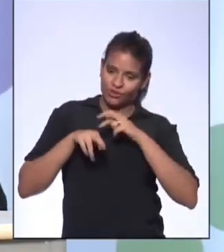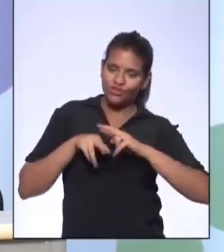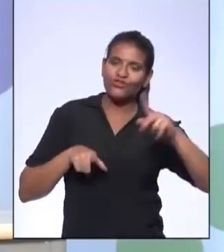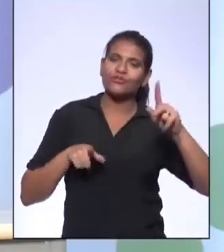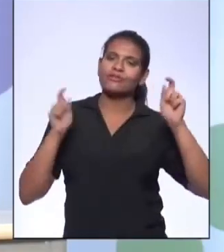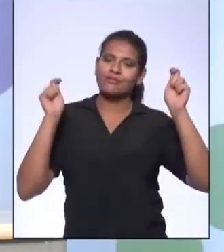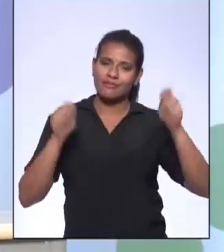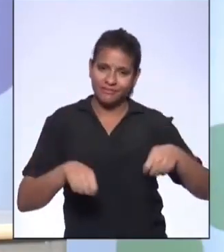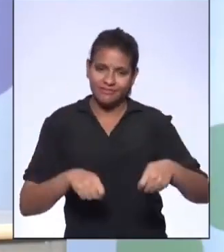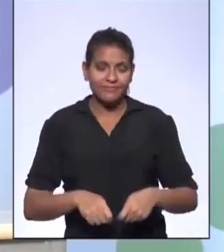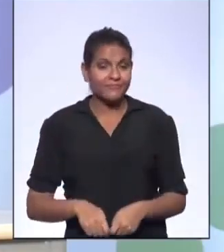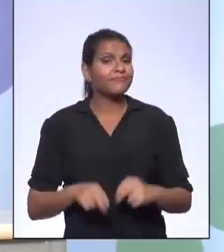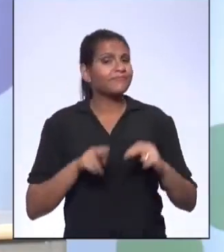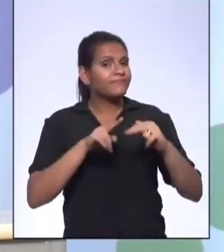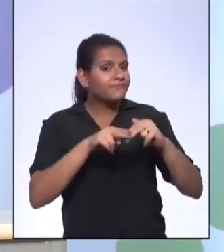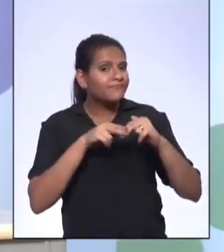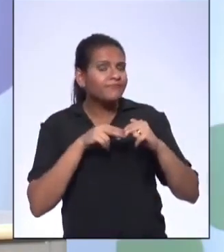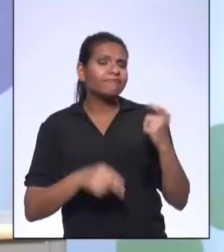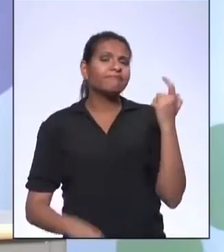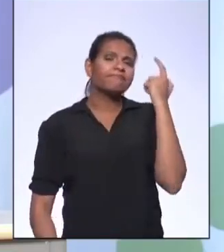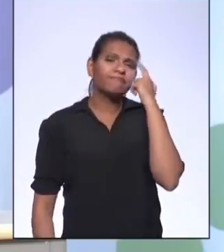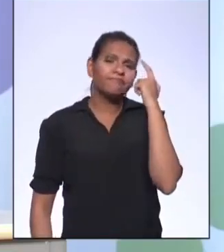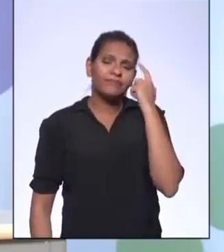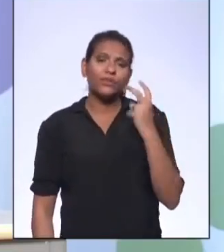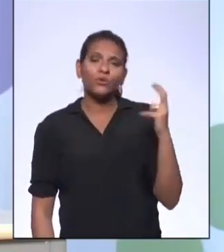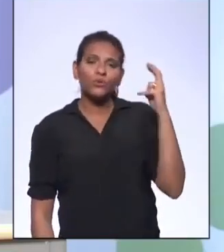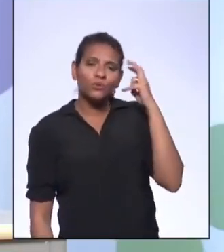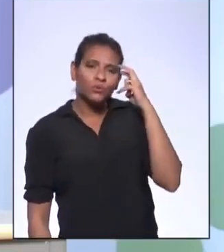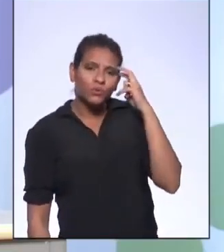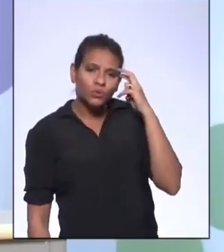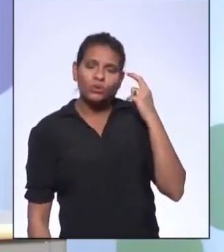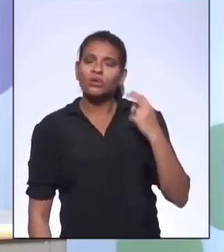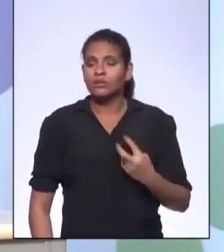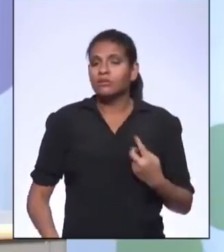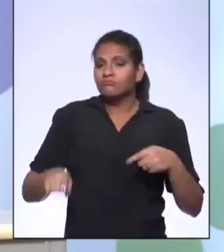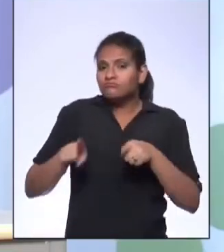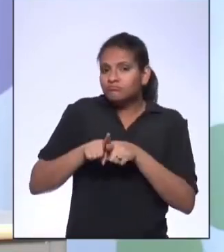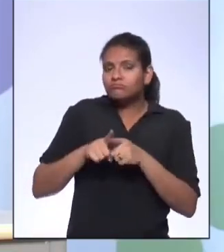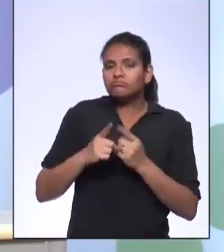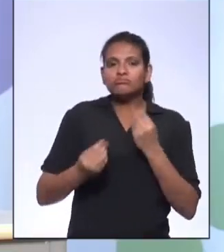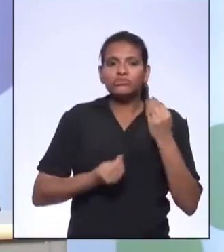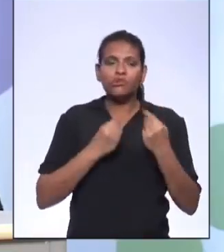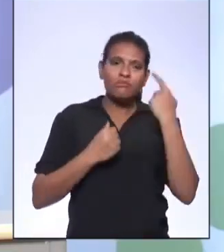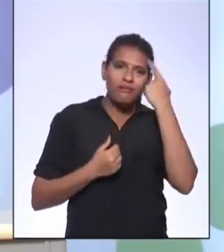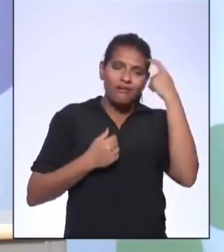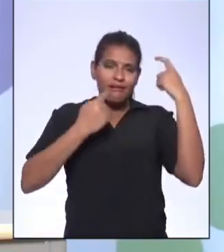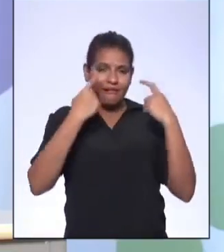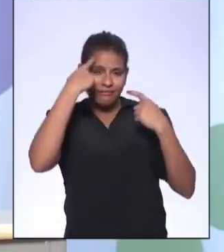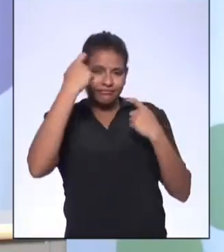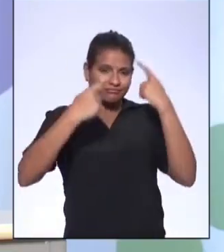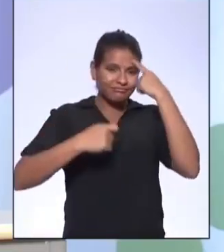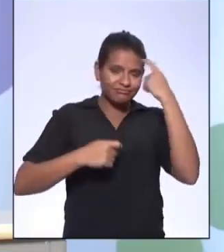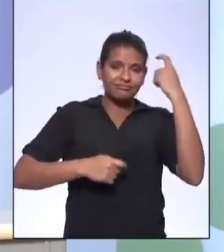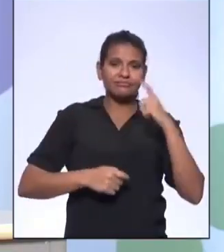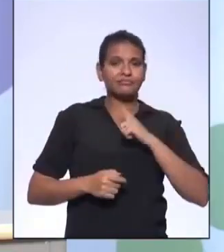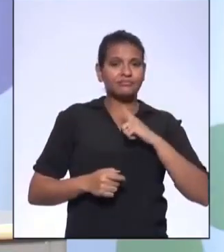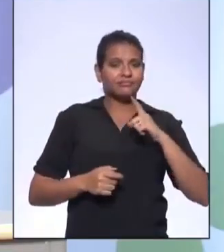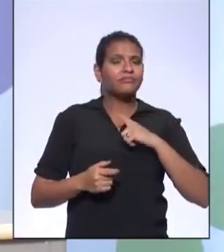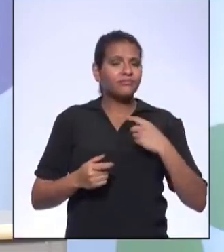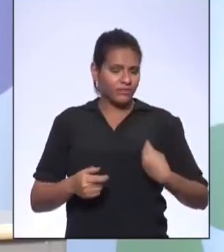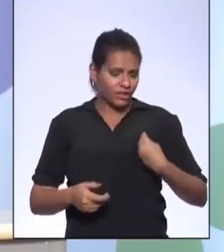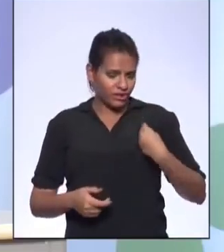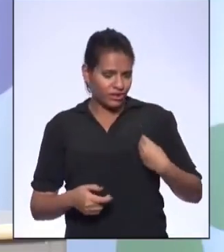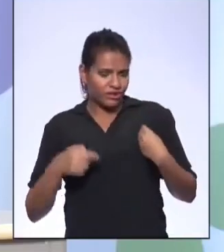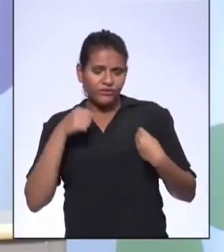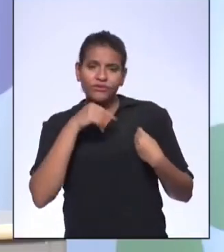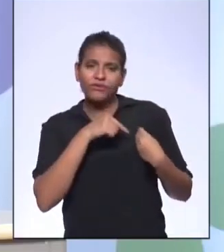essa perspectiva de cultura, enquanto esse conjunto de criações que passam por várias dimensões da vida,